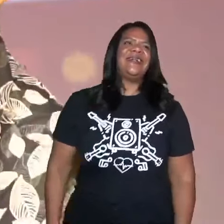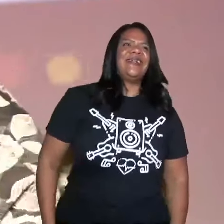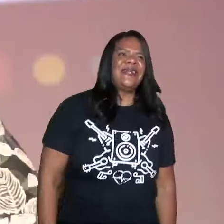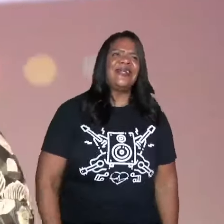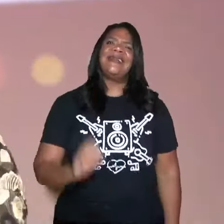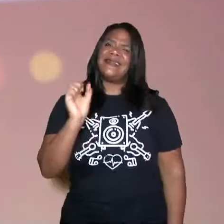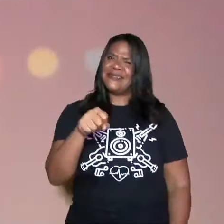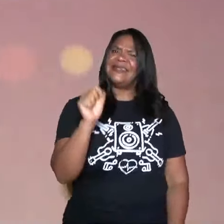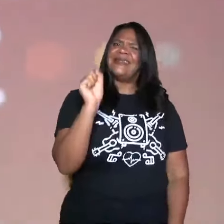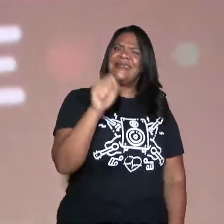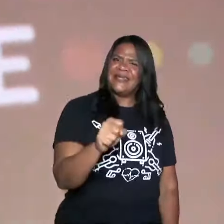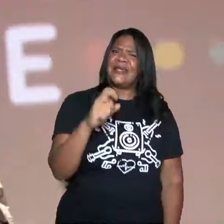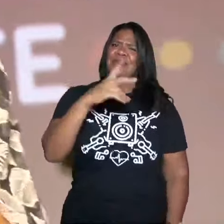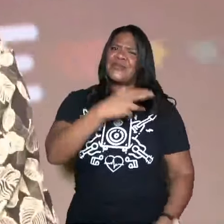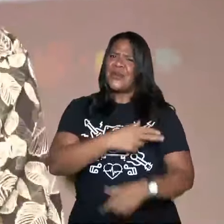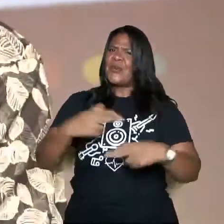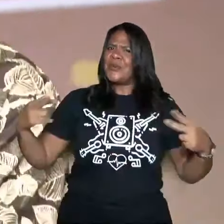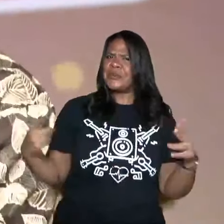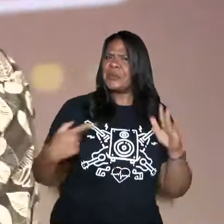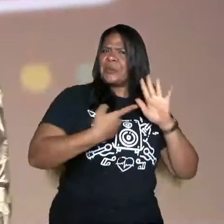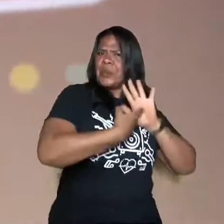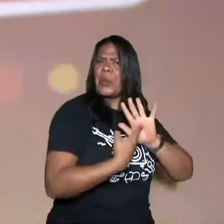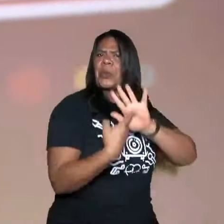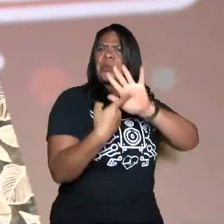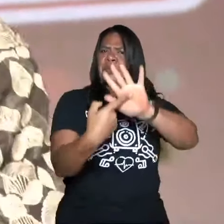Acima de todas as coisas te amarei,